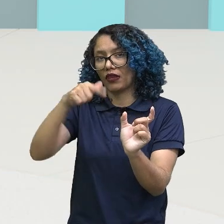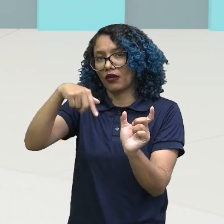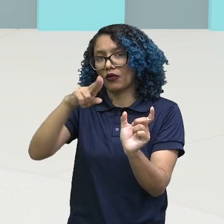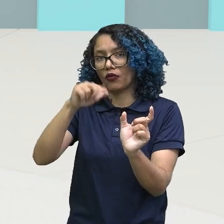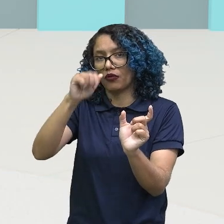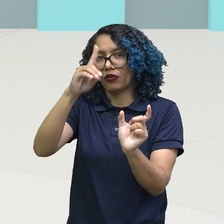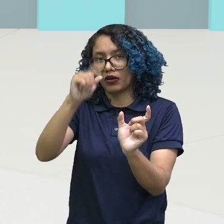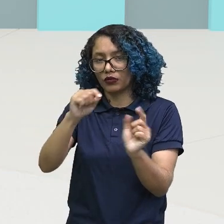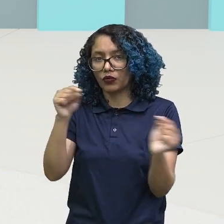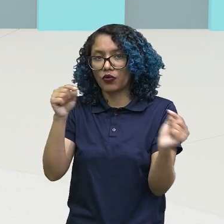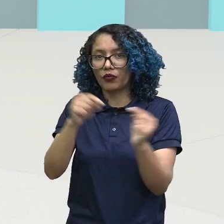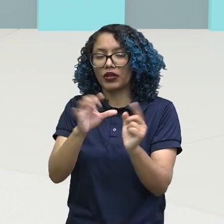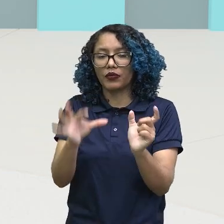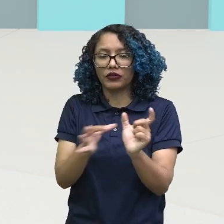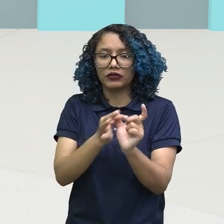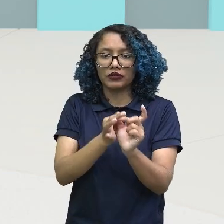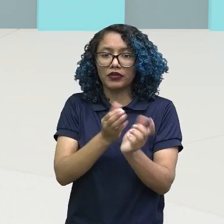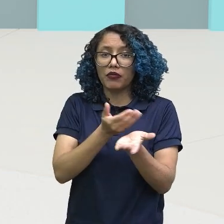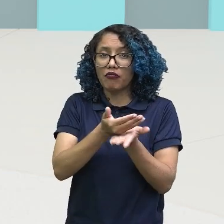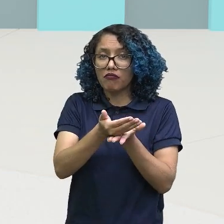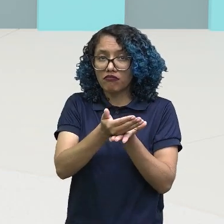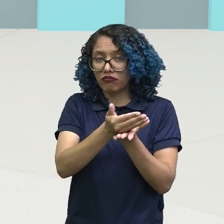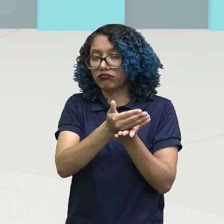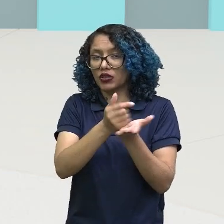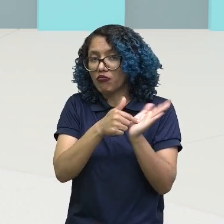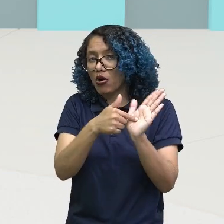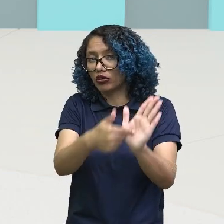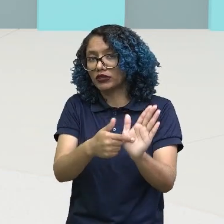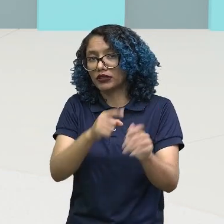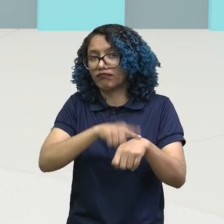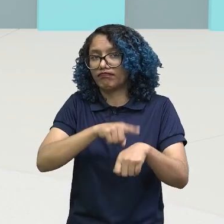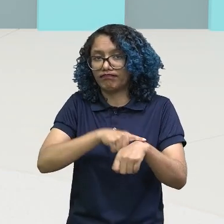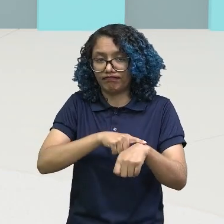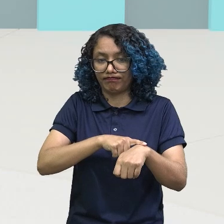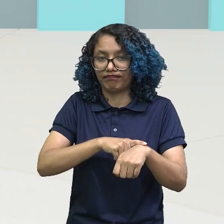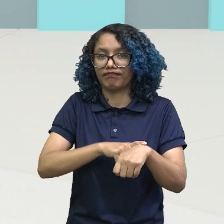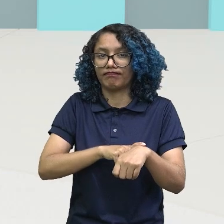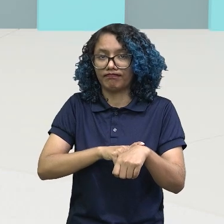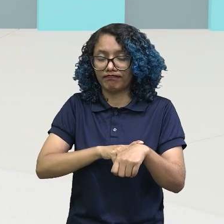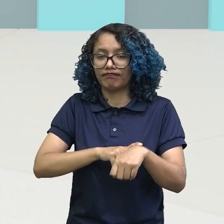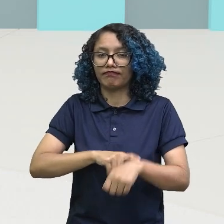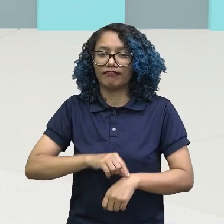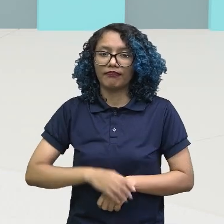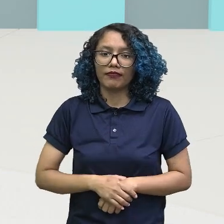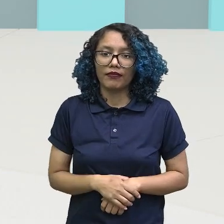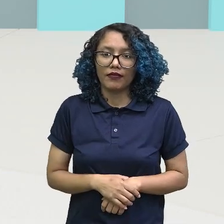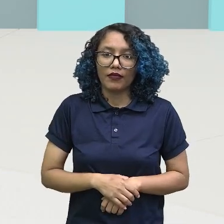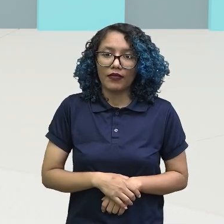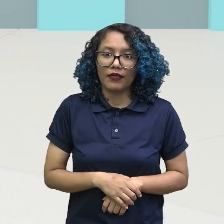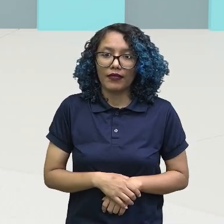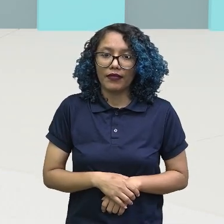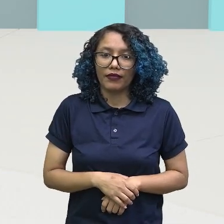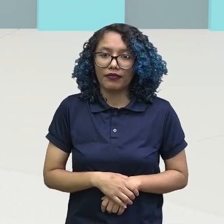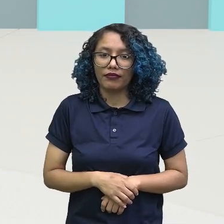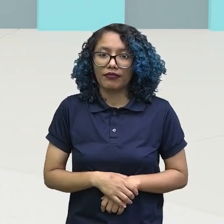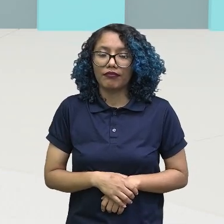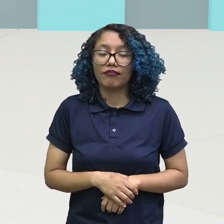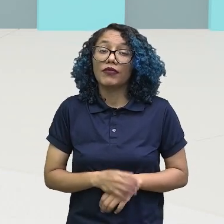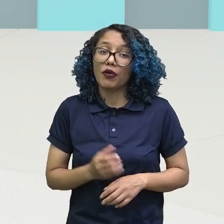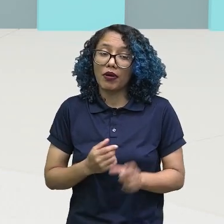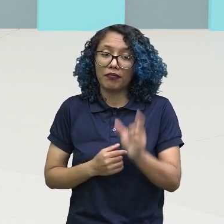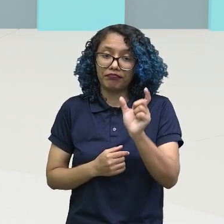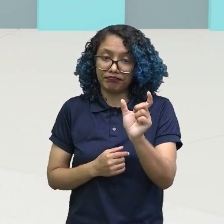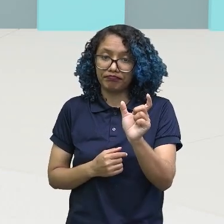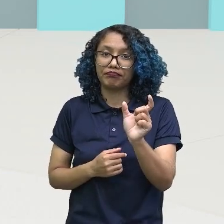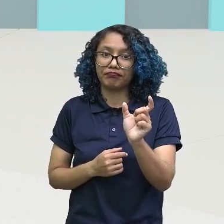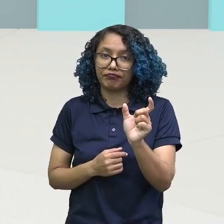uma conjunção que indica tempo, não é? Então, a palavra quando expressa essa ideia de